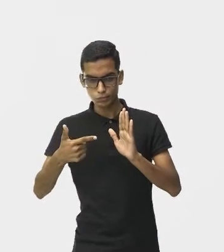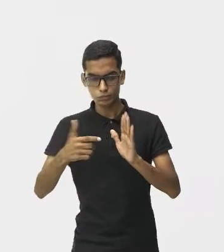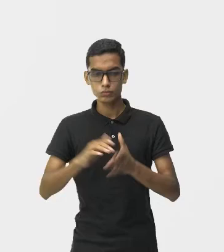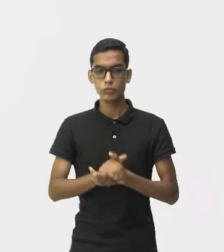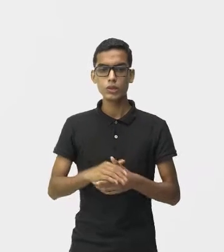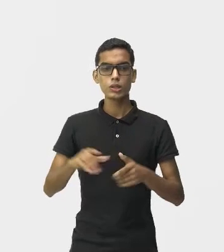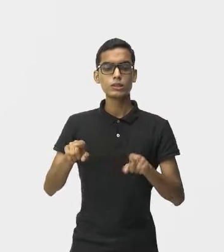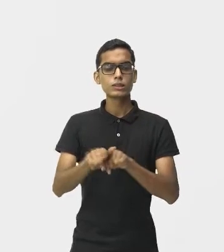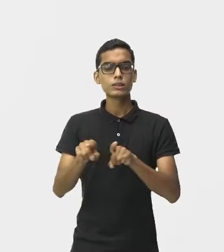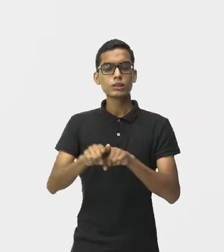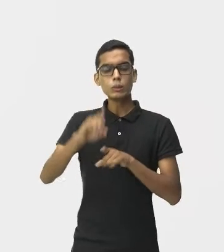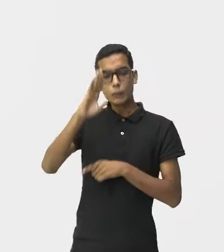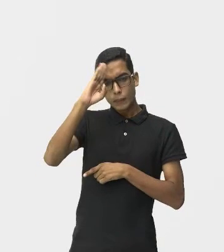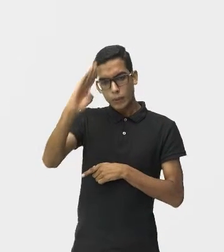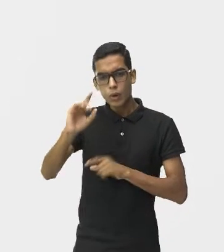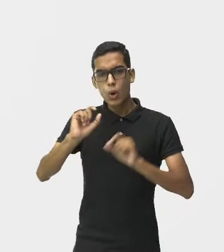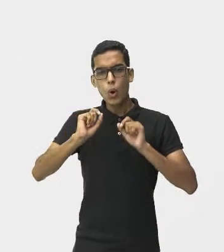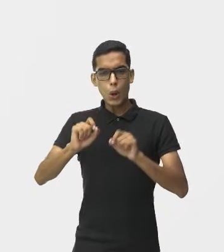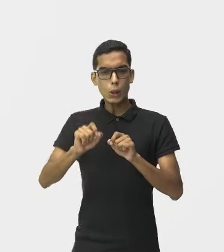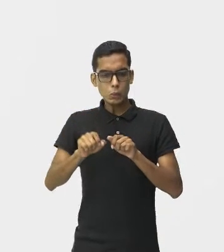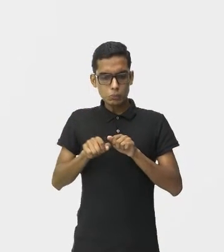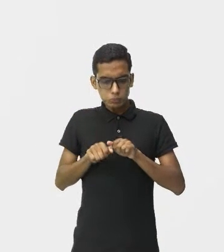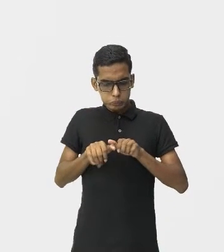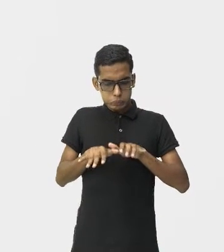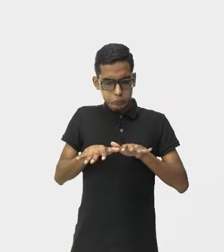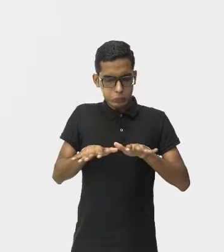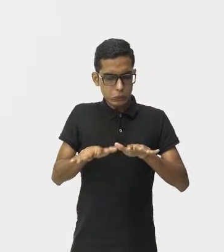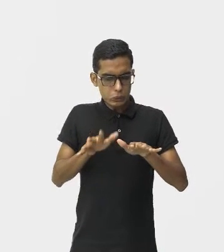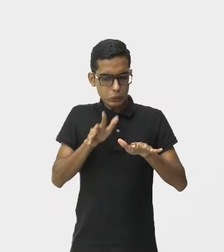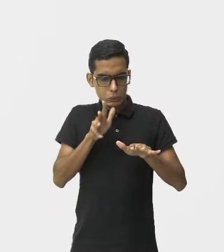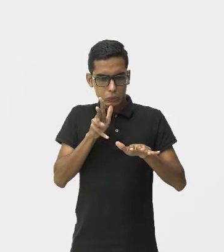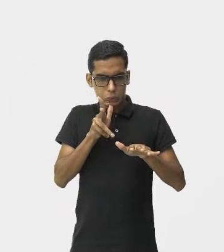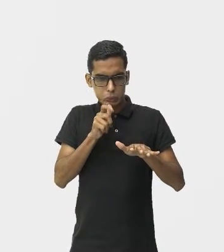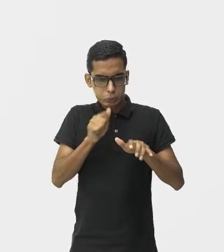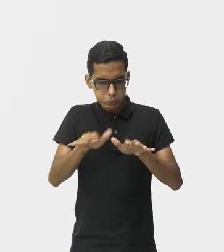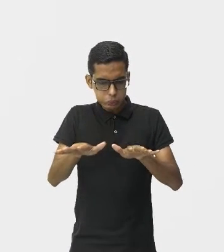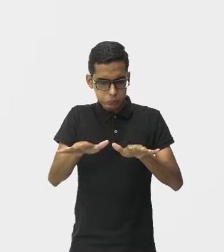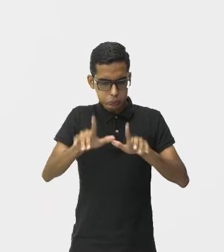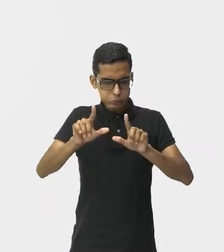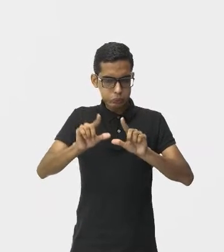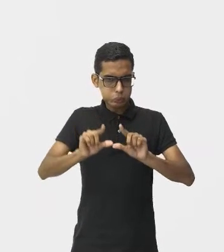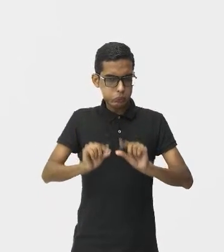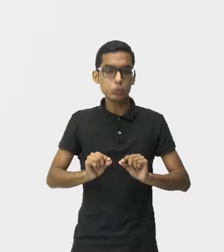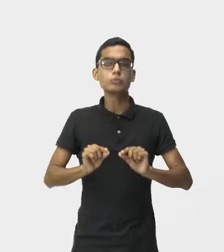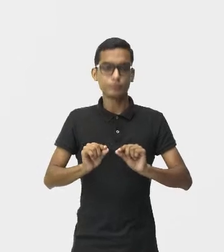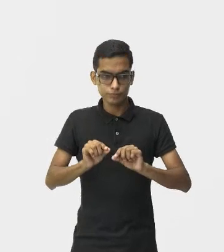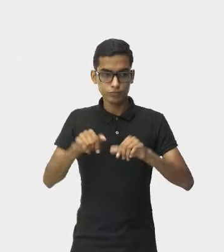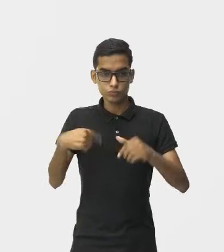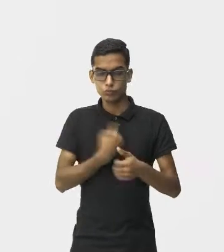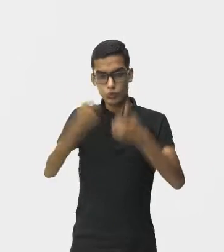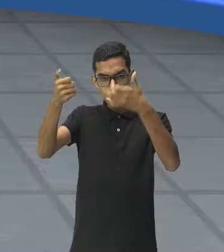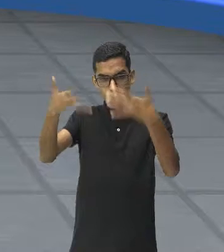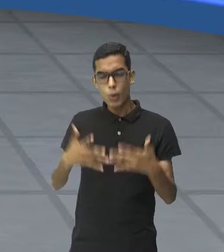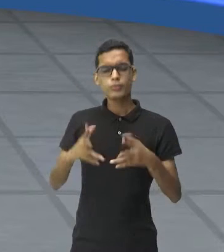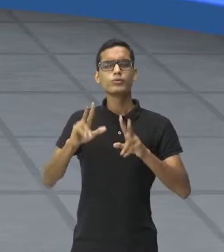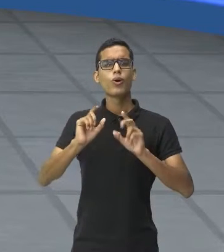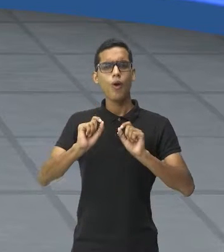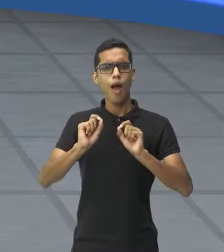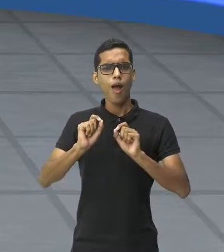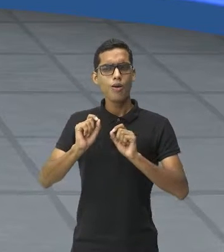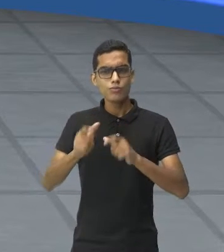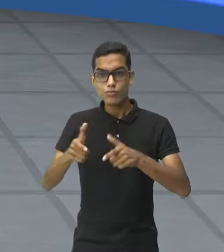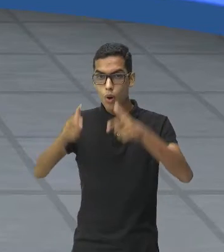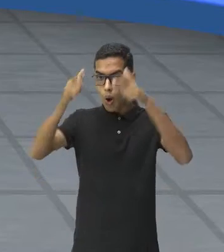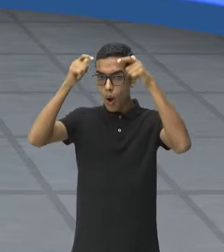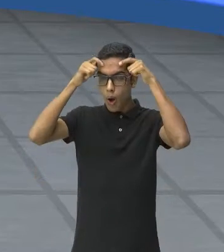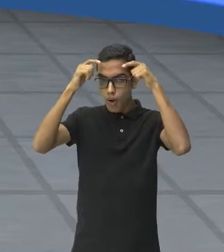principalmente sobre a diminuição do ritmo da expansão. Nas últimas aulas, gente, a gente falou um pouquinho sobre a questão do Império Romano e de